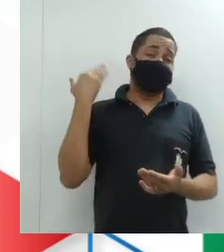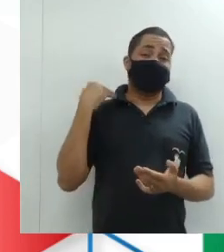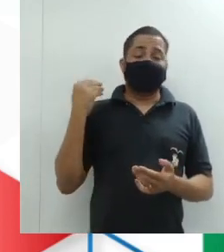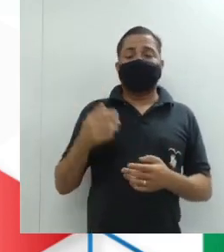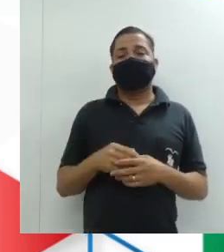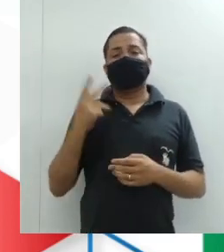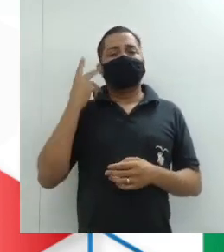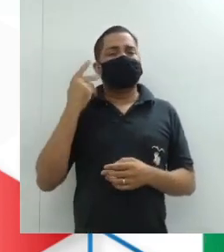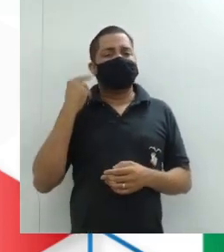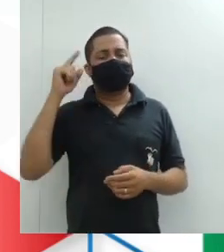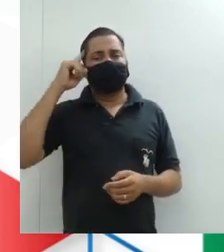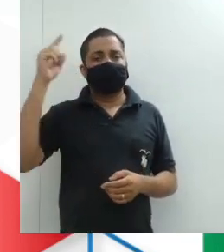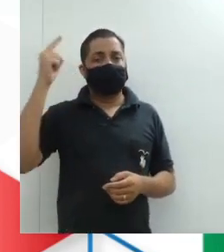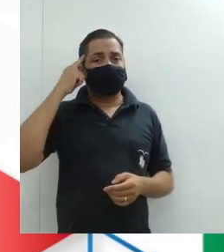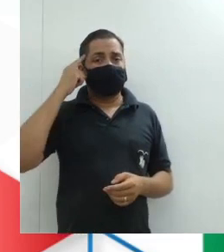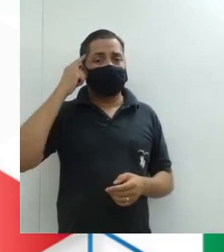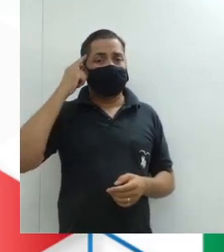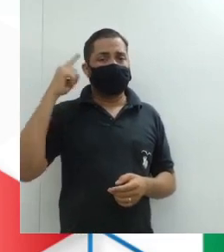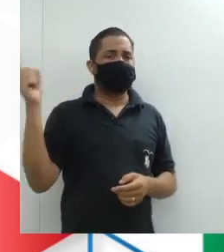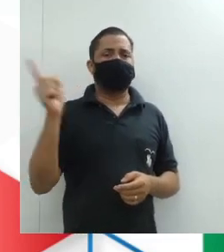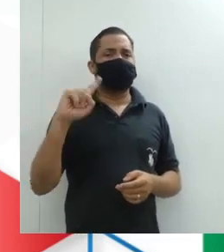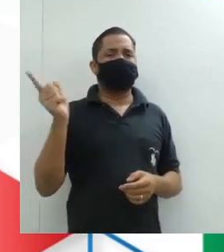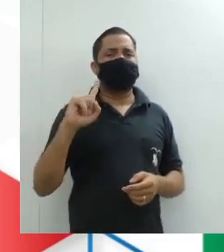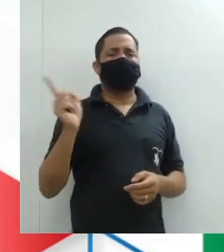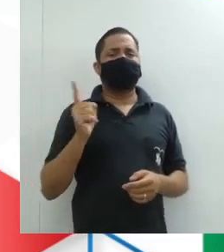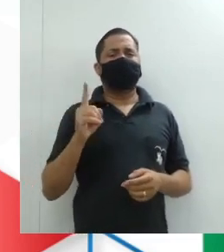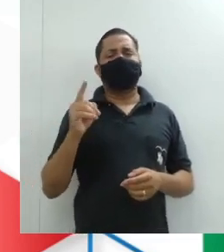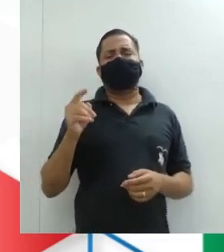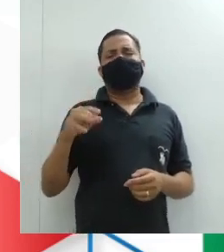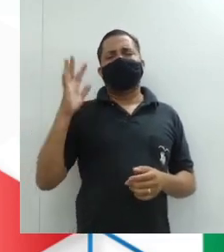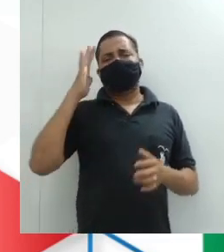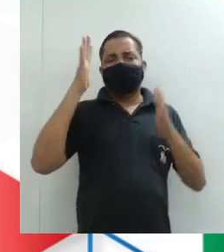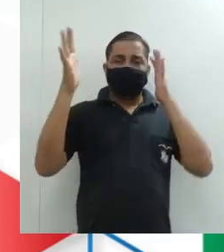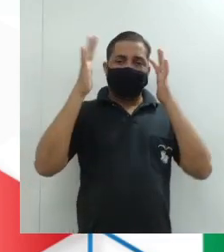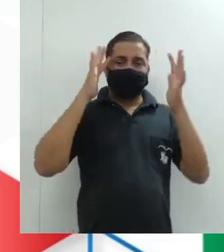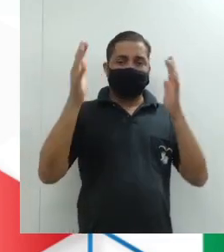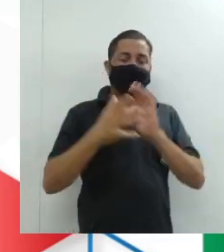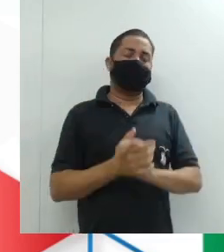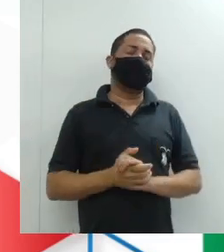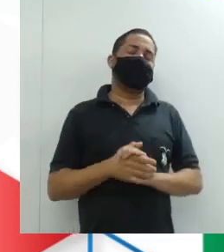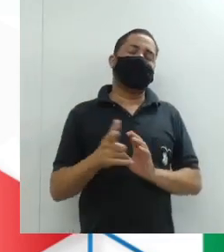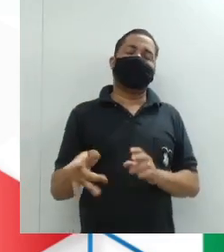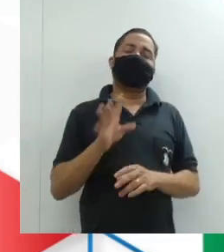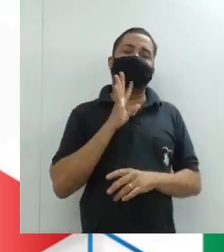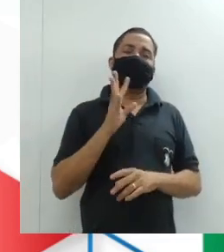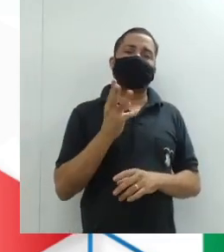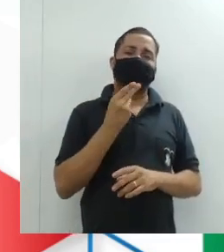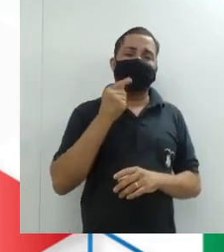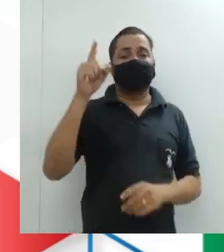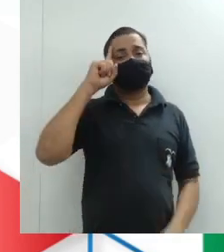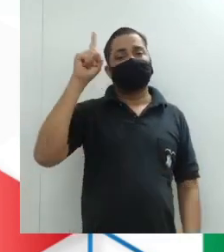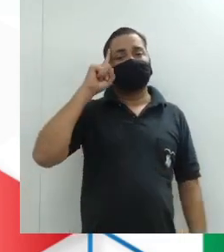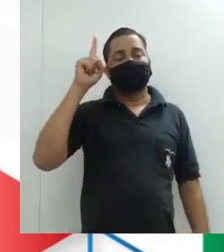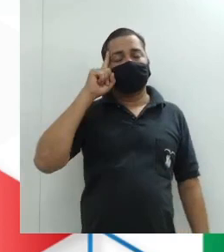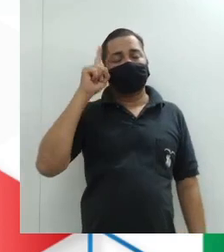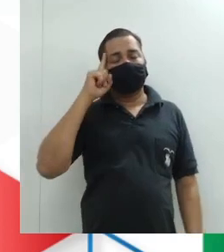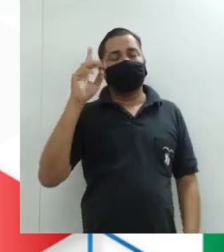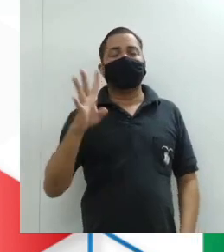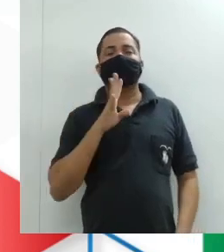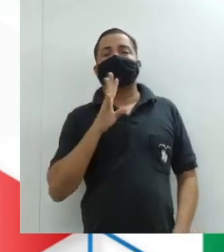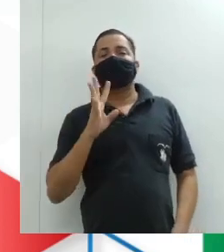que é o pensamento daqueles que não filósofos. O senso comum é o conhecimento cotidiano, é o